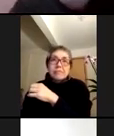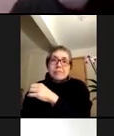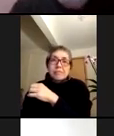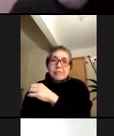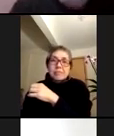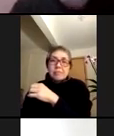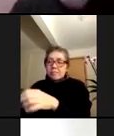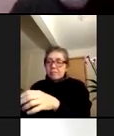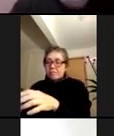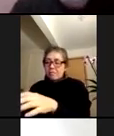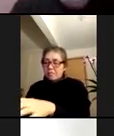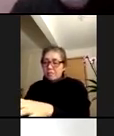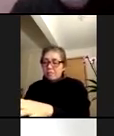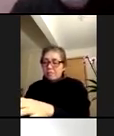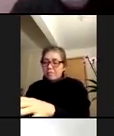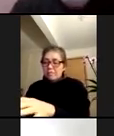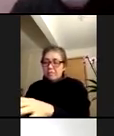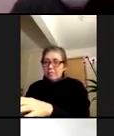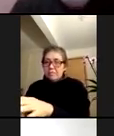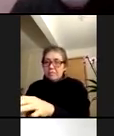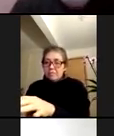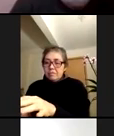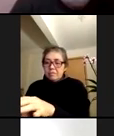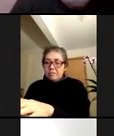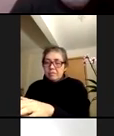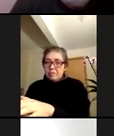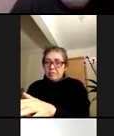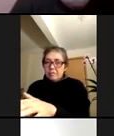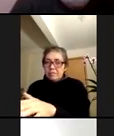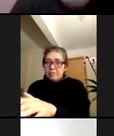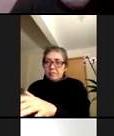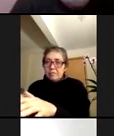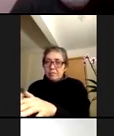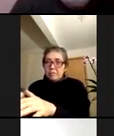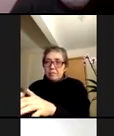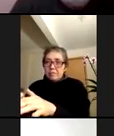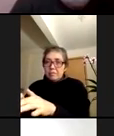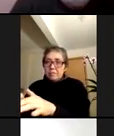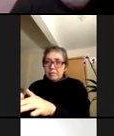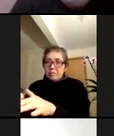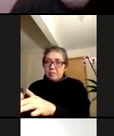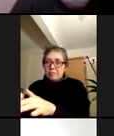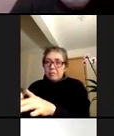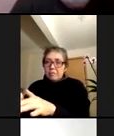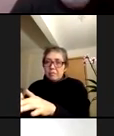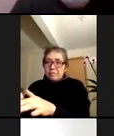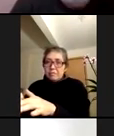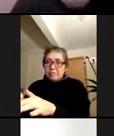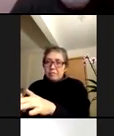cardiovasculares, né? Condições genéticas, a forma do nosso dia a dia, na vida do trabalho. Em segundo lugar, estão as